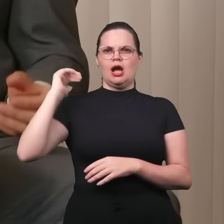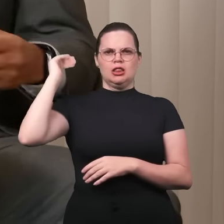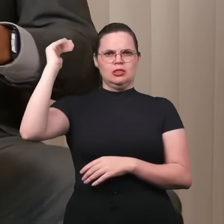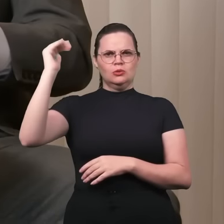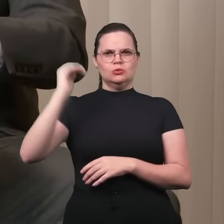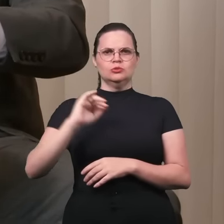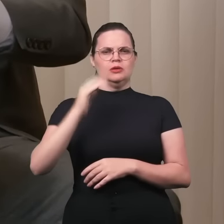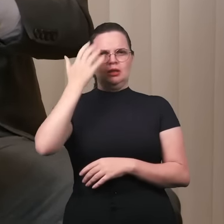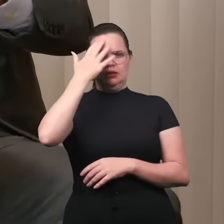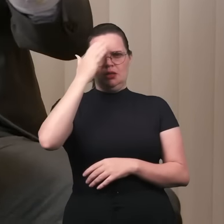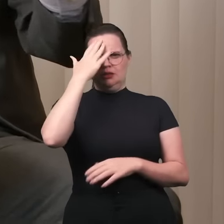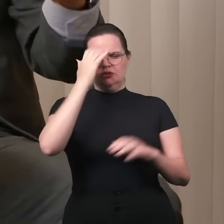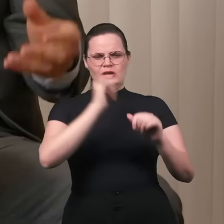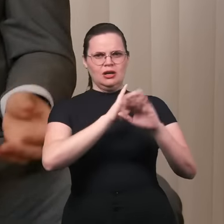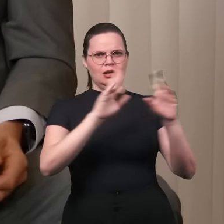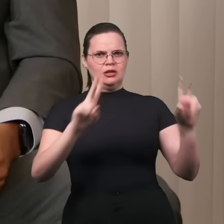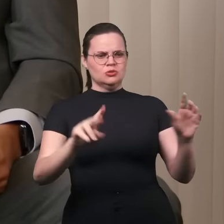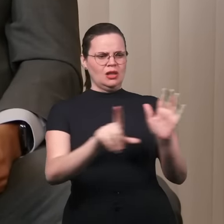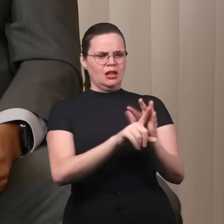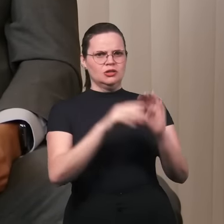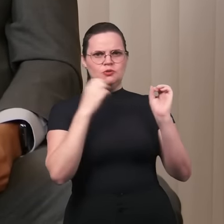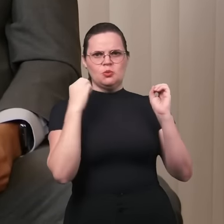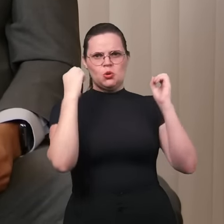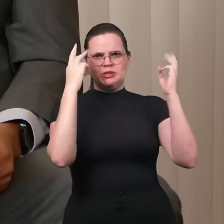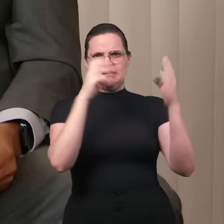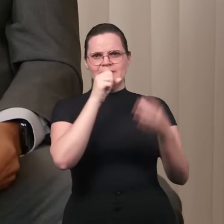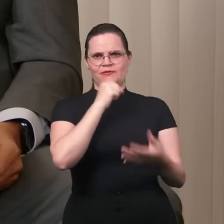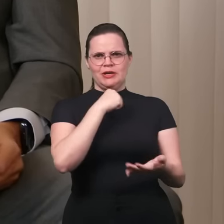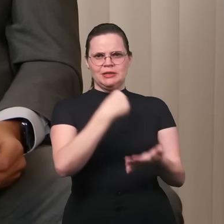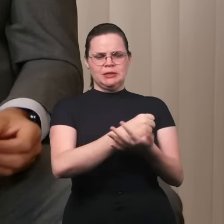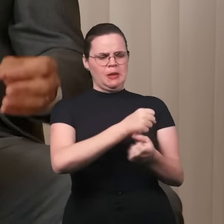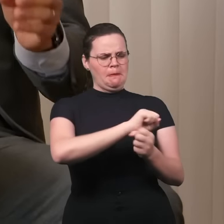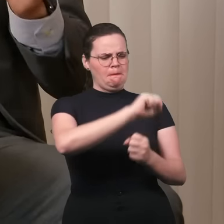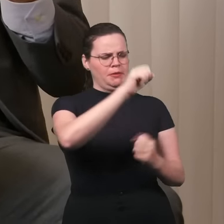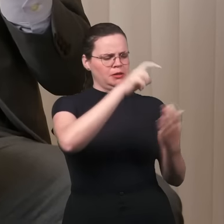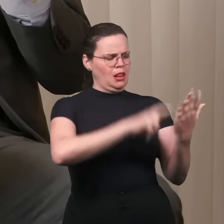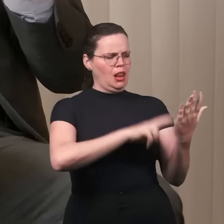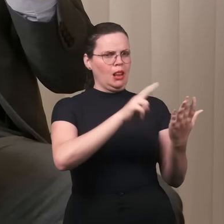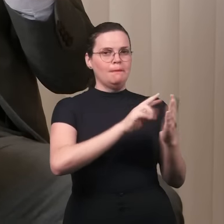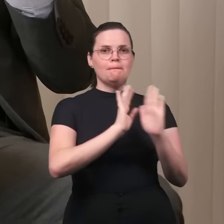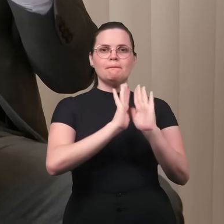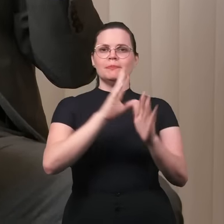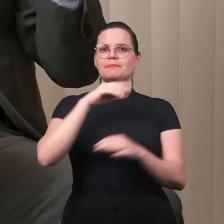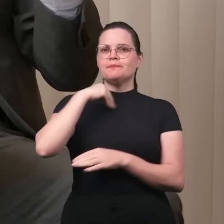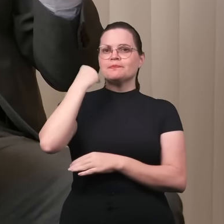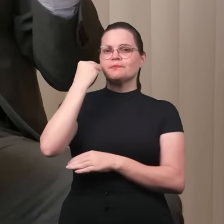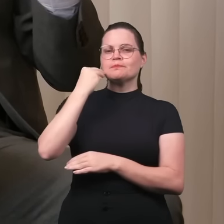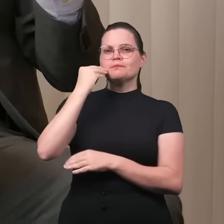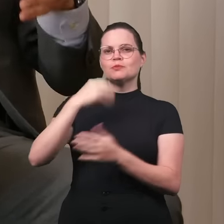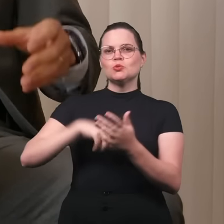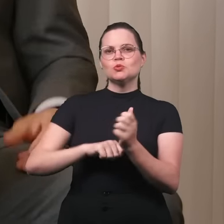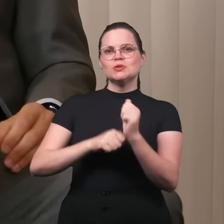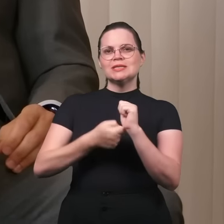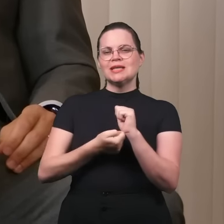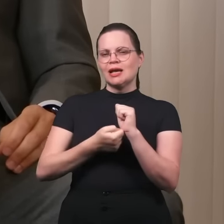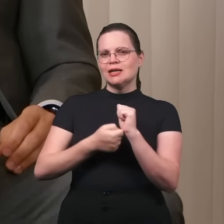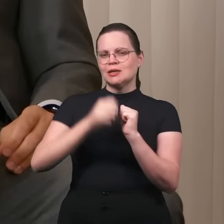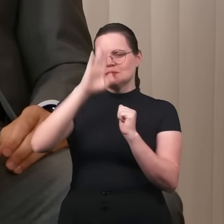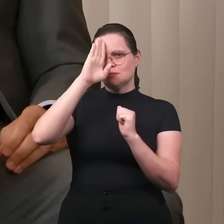né? Entendia da lei, mas ele ainda não tinha tido a experiência com aquilo que é o grande segredo dessa